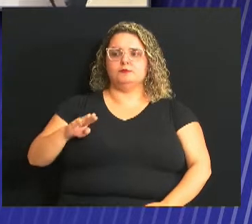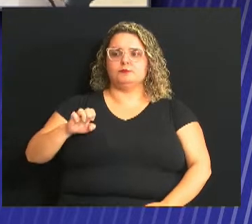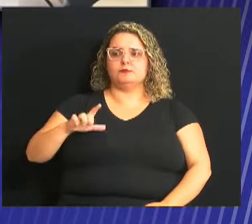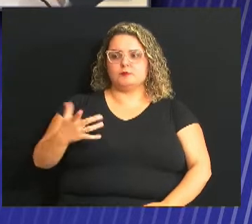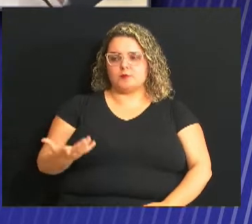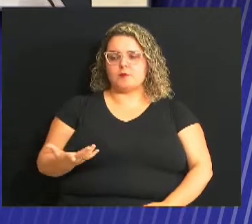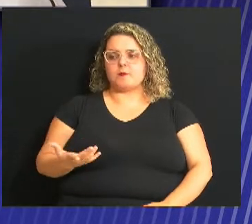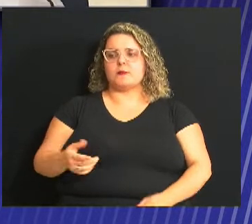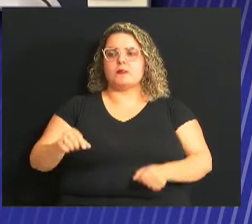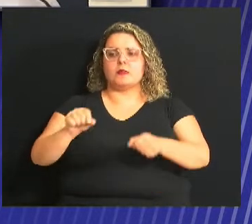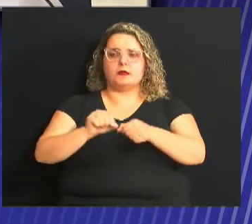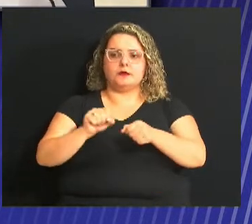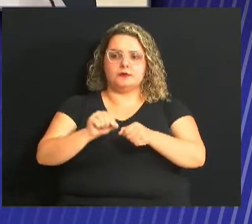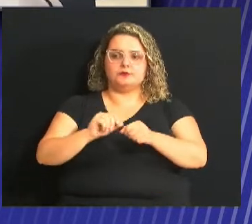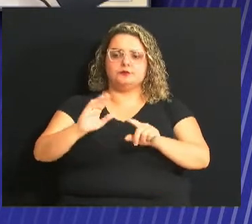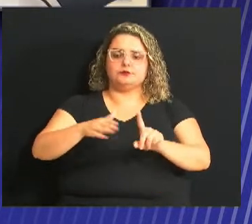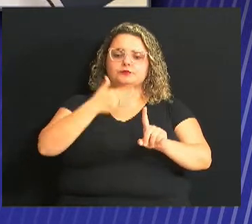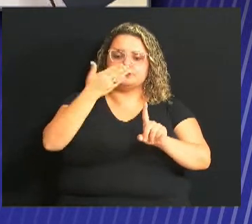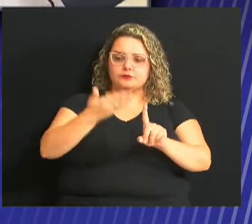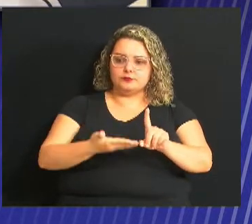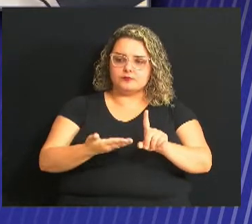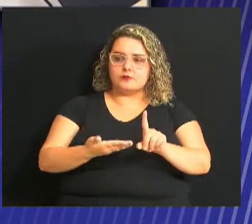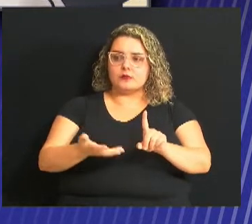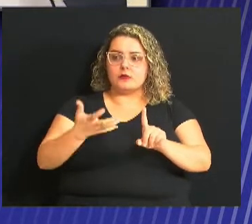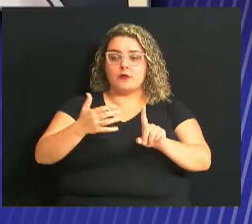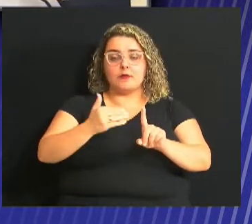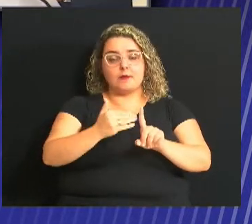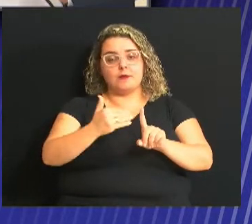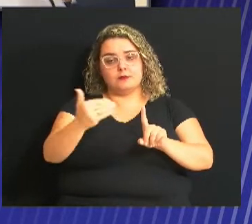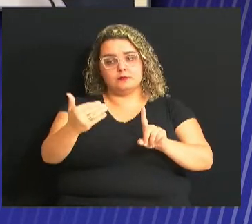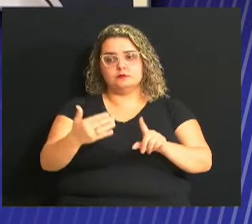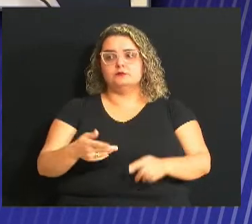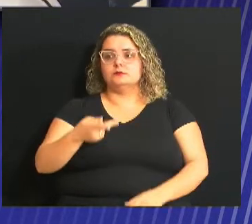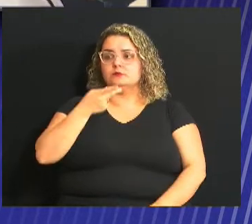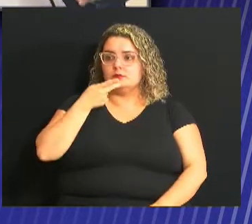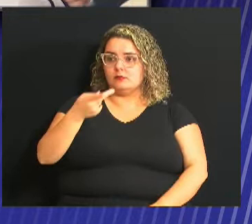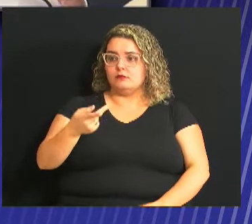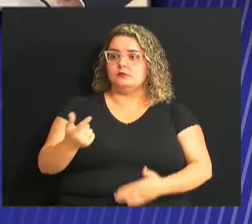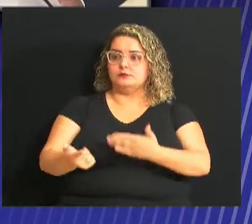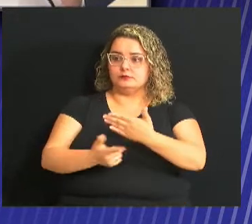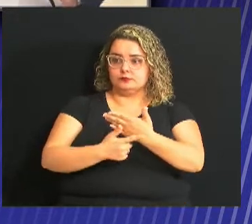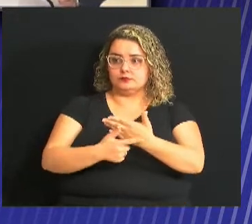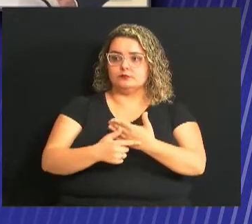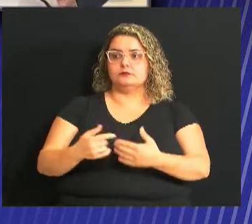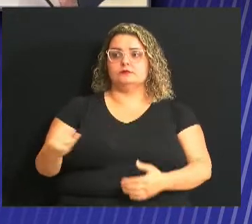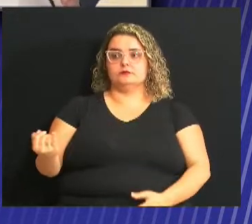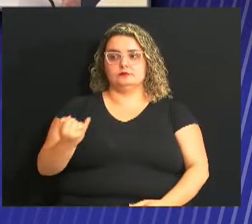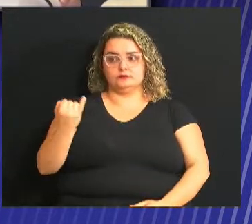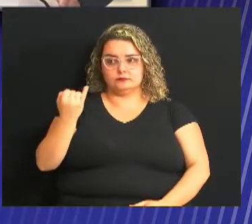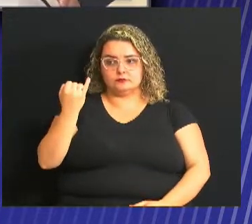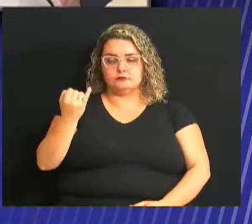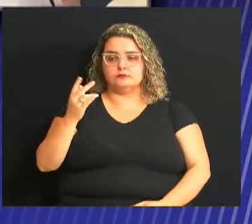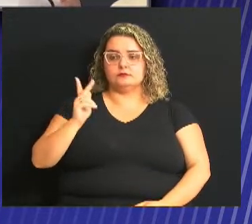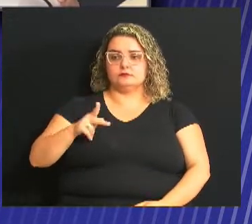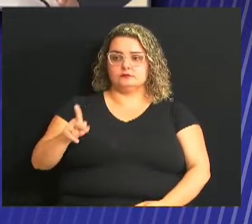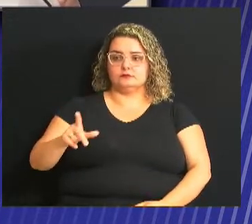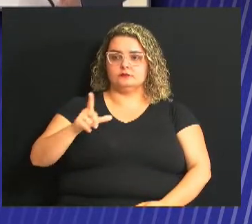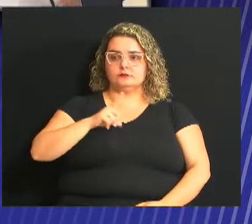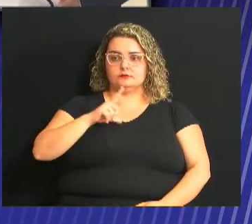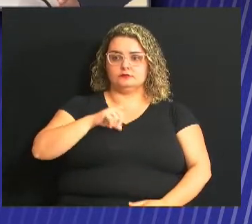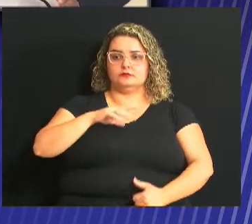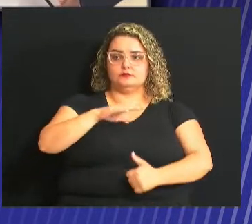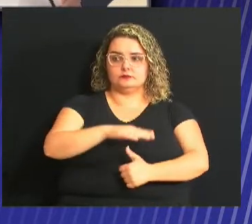nós fizemos essa homenagem. Eu quero destacar também um papel muito importante que o professor teve na reitoria